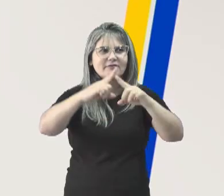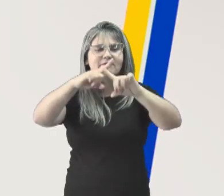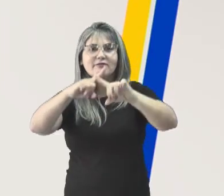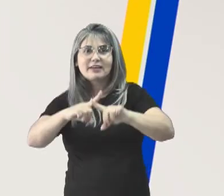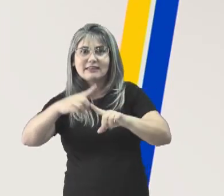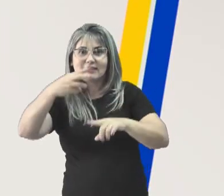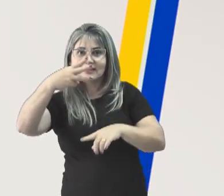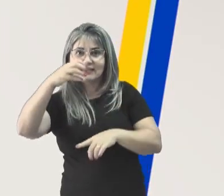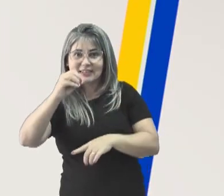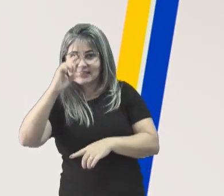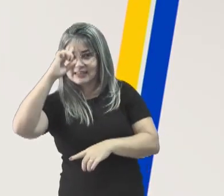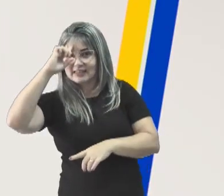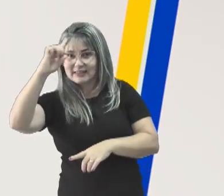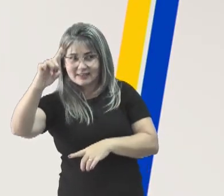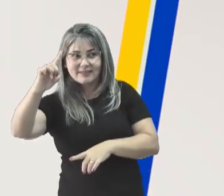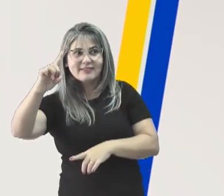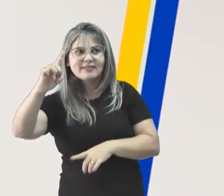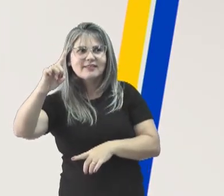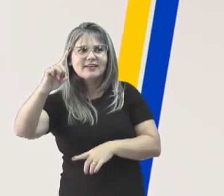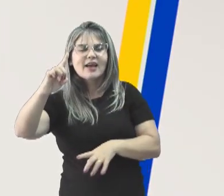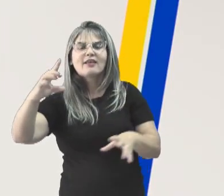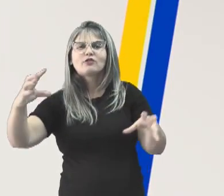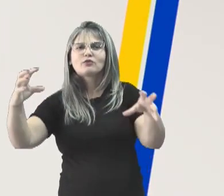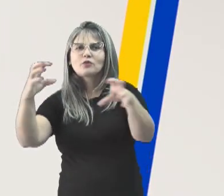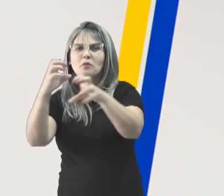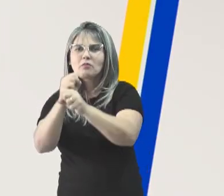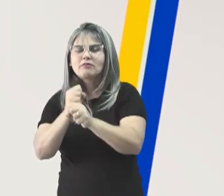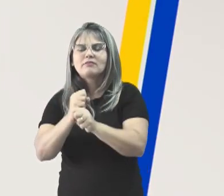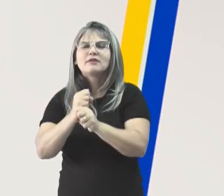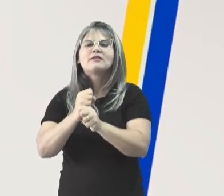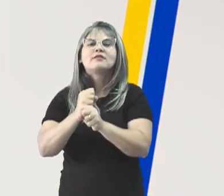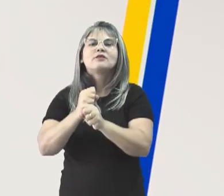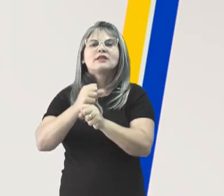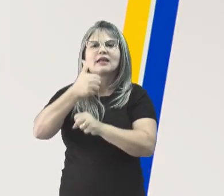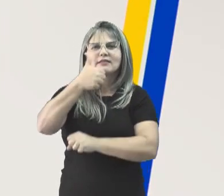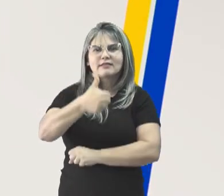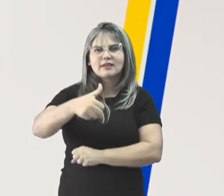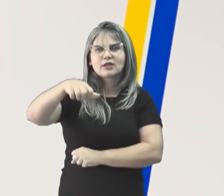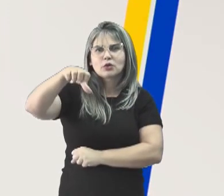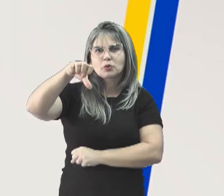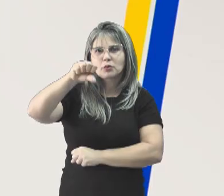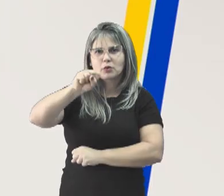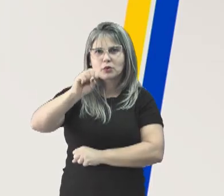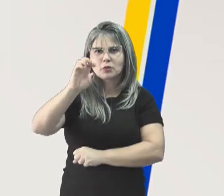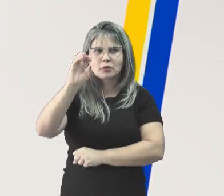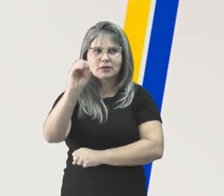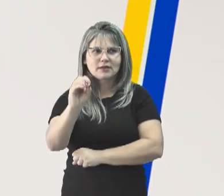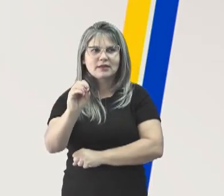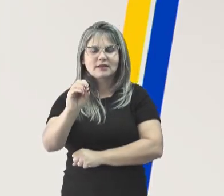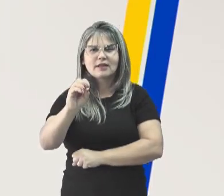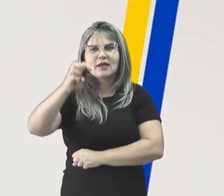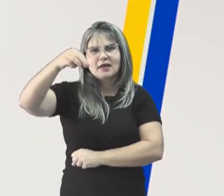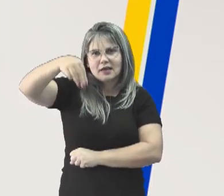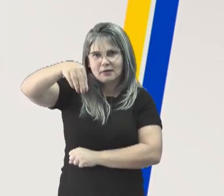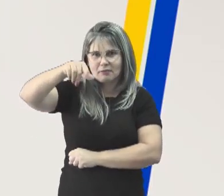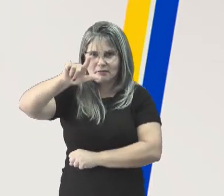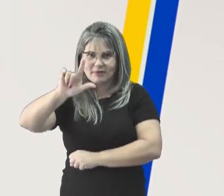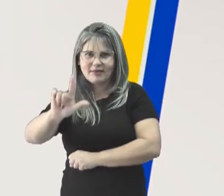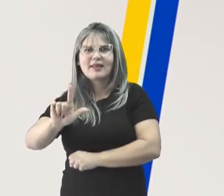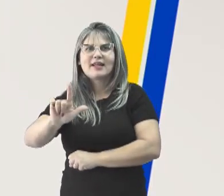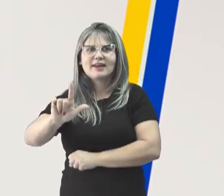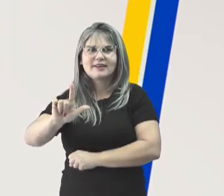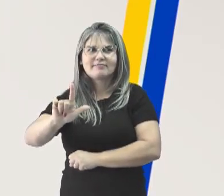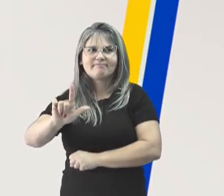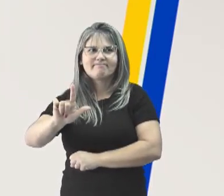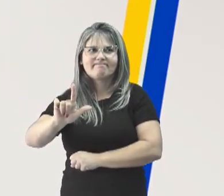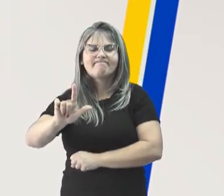3 dá 18, com esse zerinho fica 180. Então, em 30 dias, 6 ml ele toma por dia, em